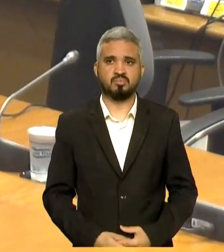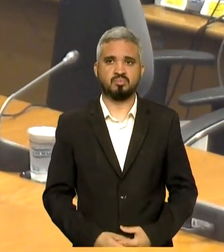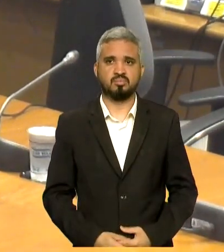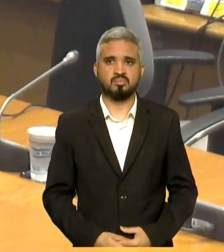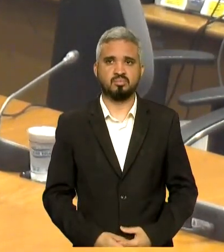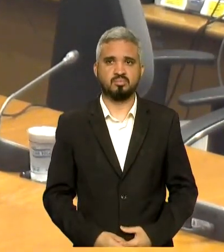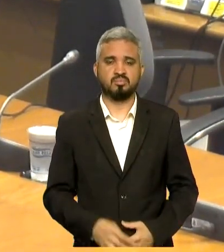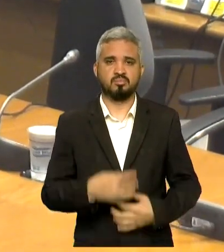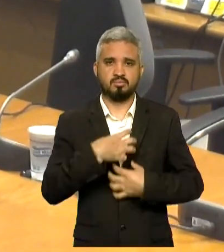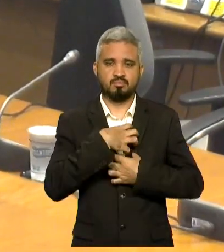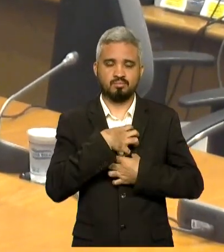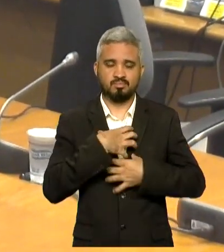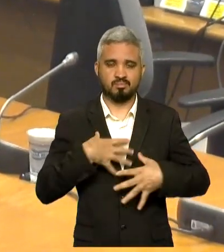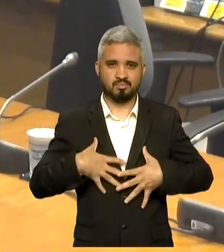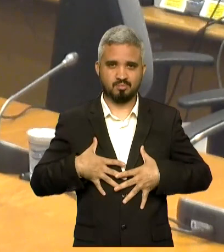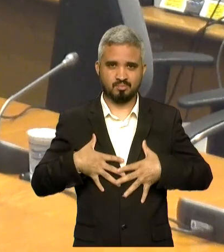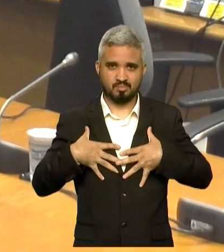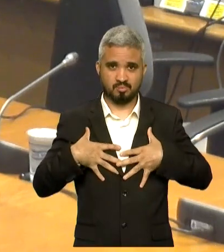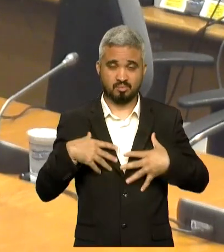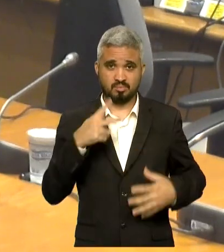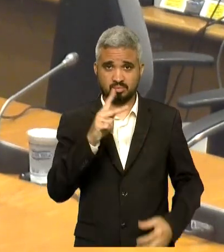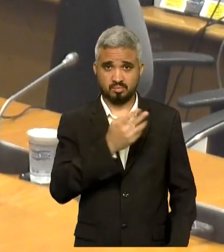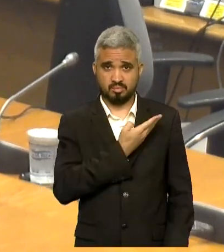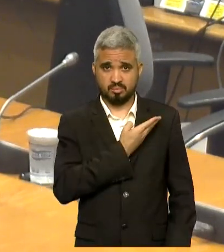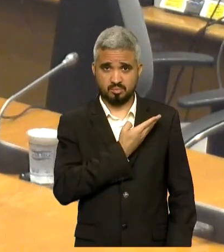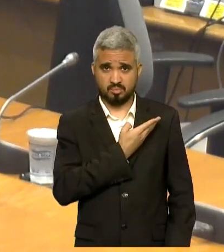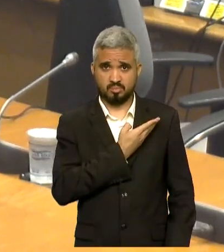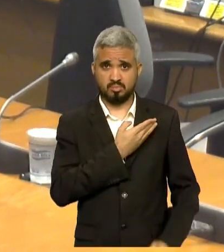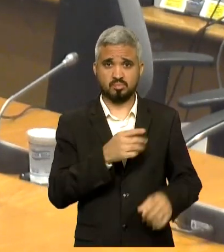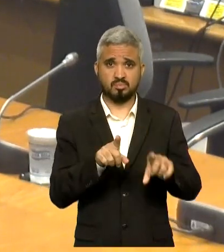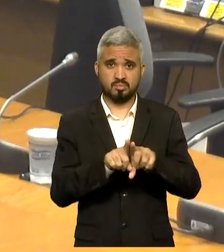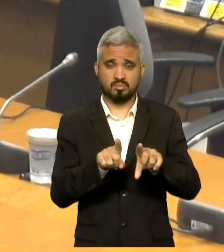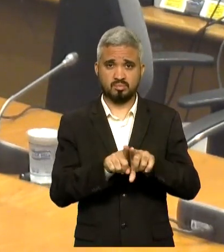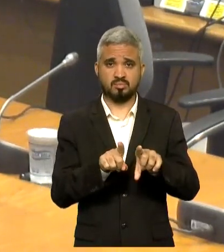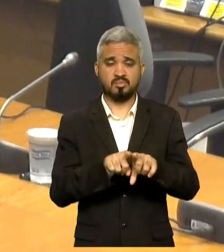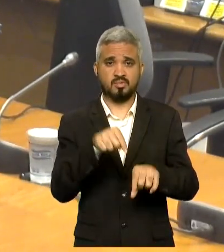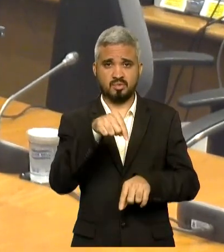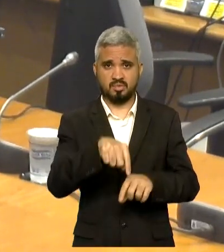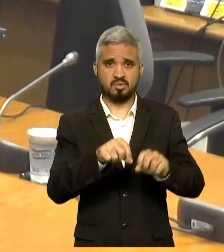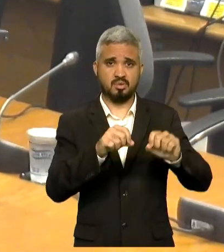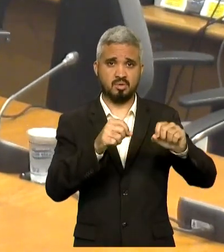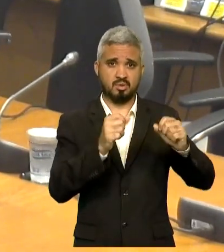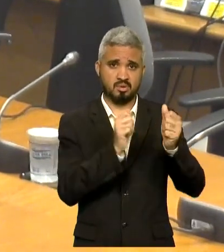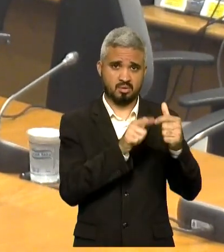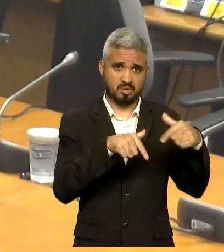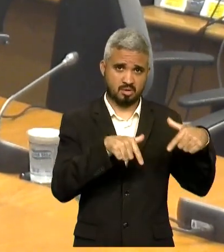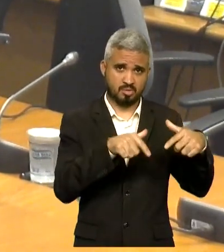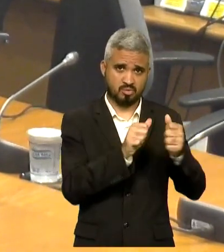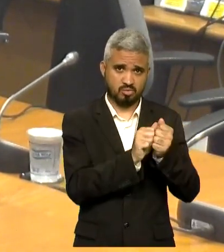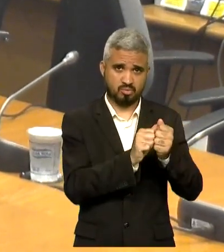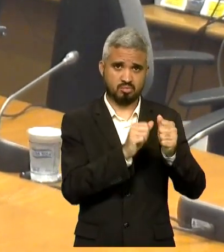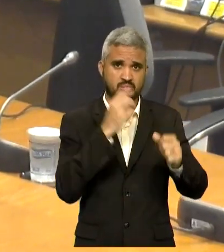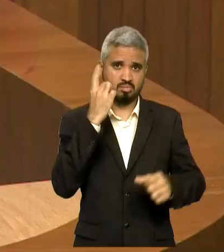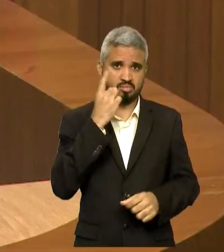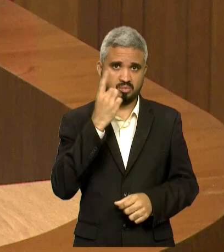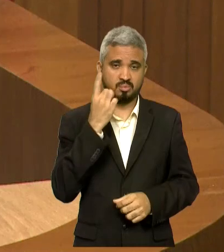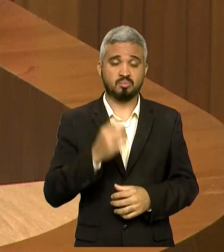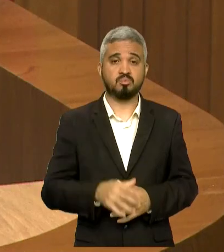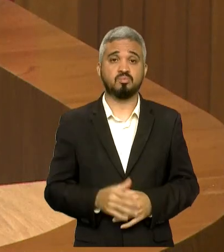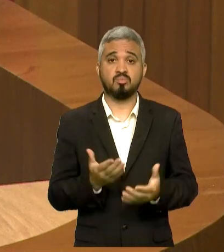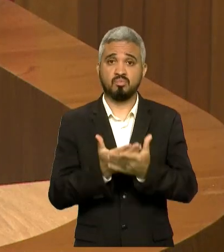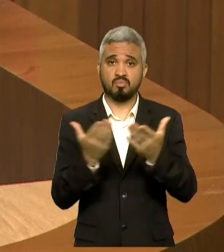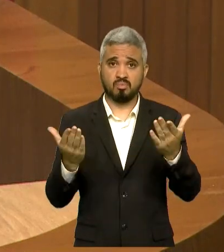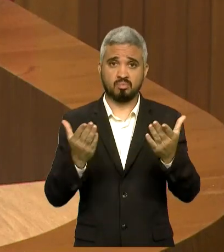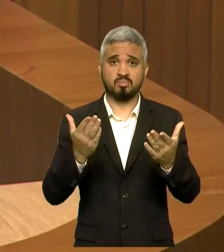ser seu amigo e seu colega de parlamento. Senhor presidente, senhoras deputadas, senhores deputados, imprensa, servidores